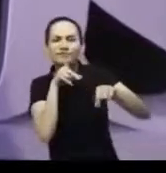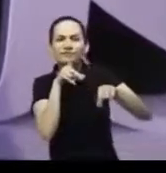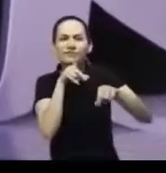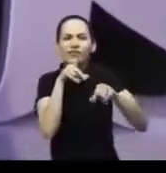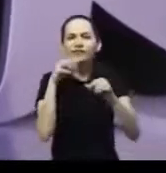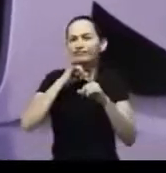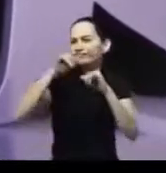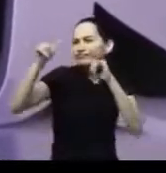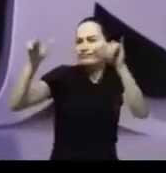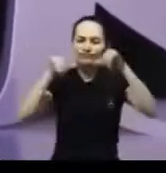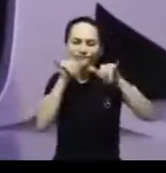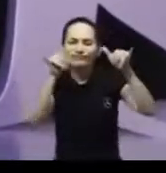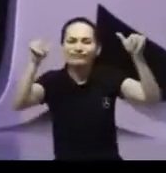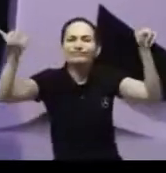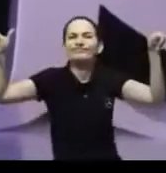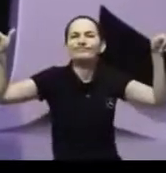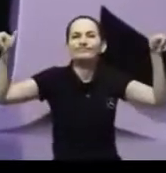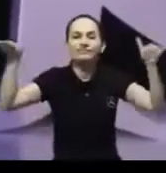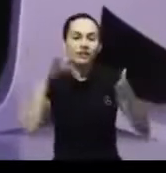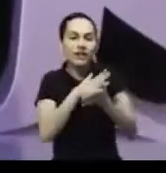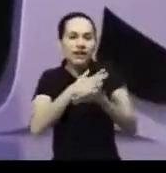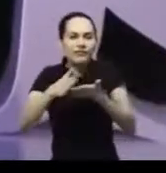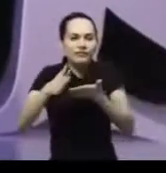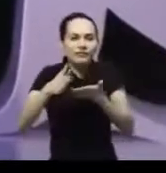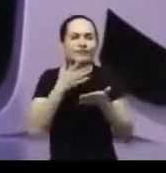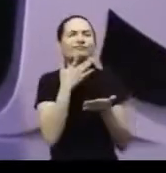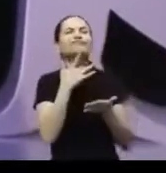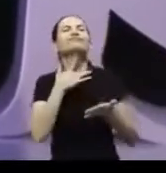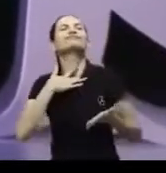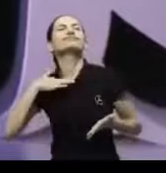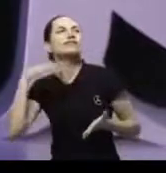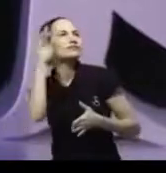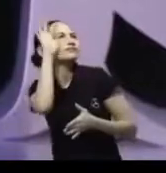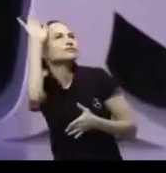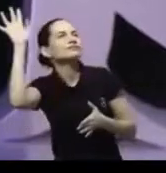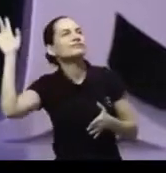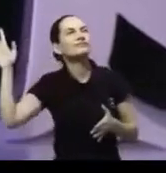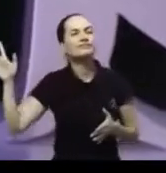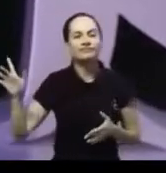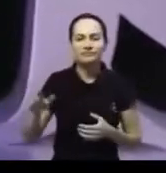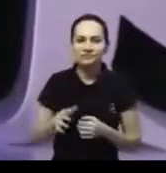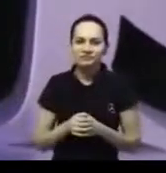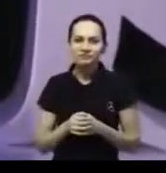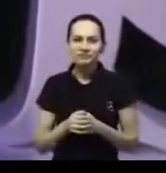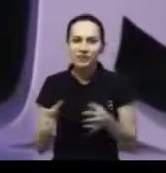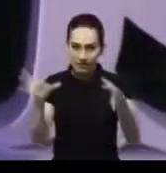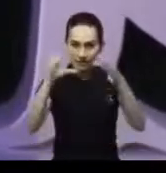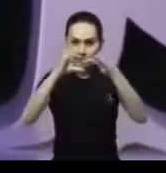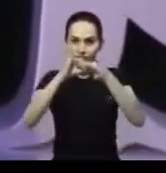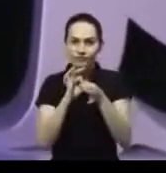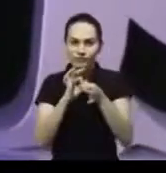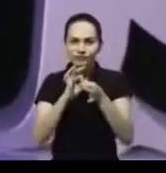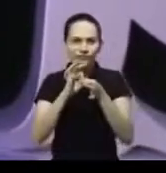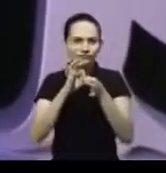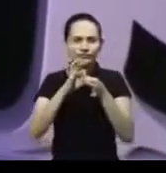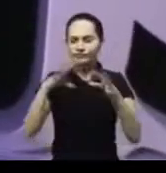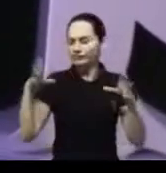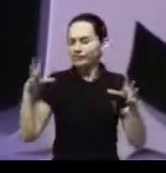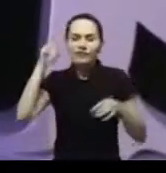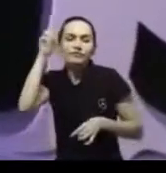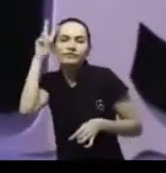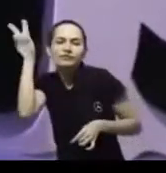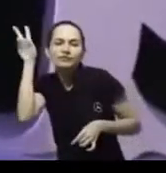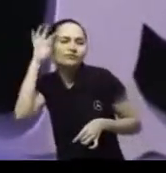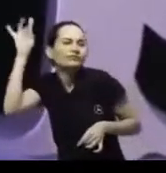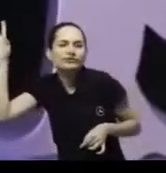toda essa energia se espalha e começa a inspirar os outros sonhos essa conexão entre tantos sonhos